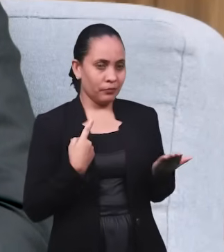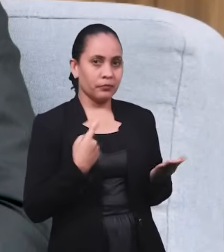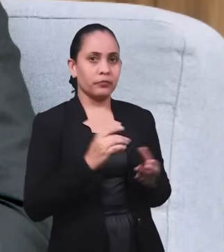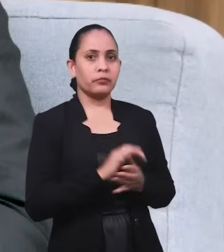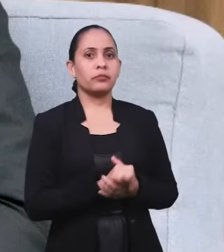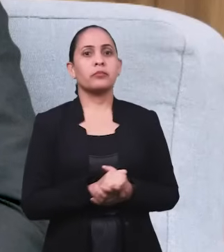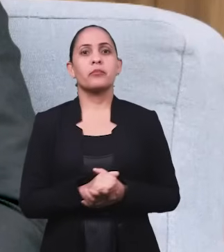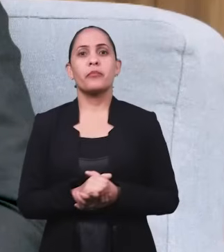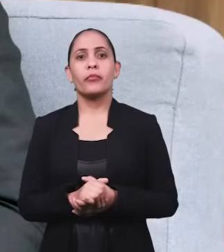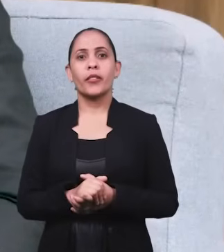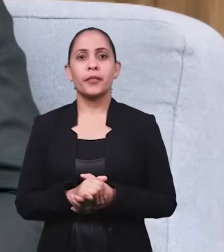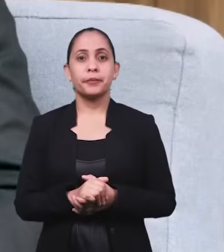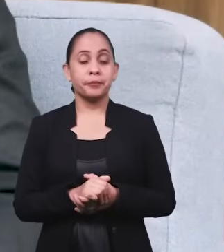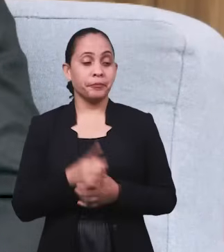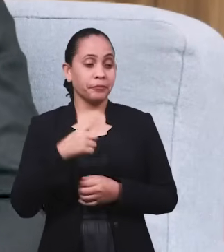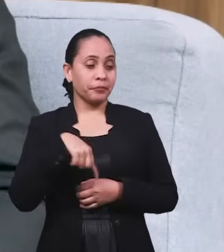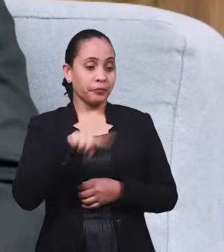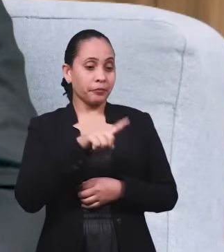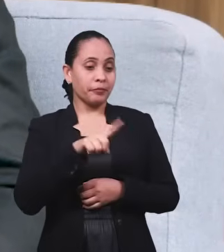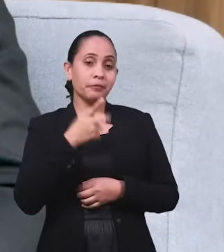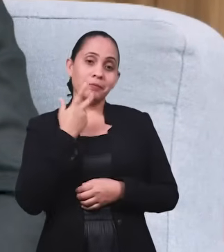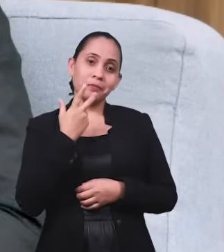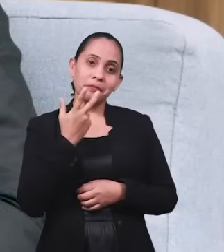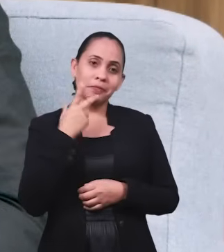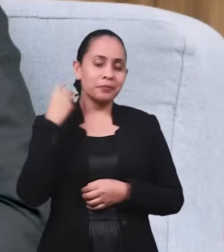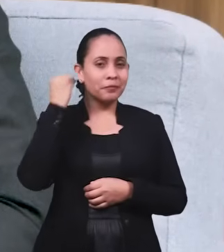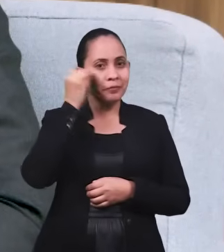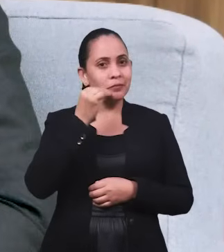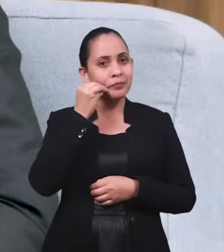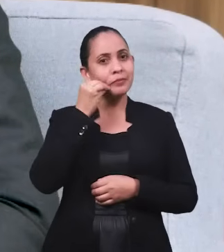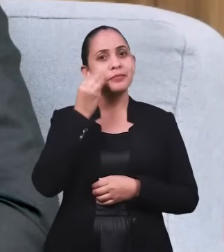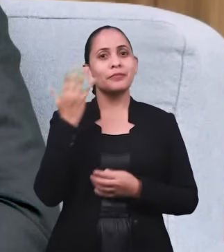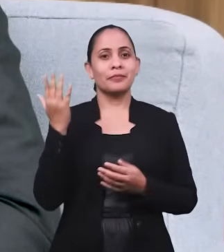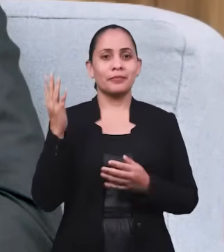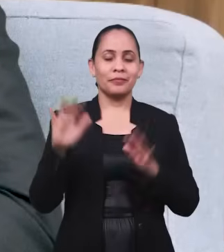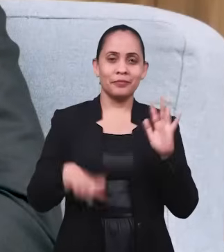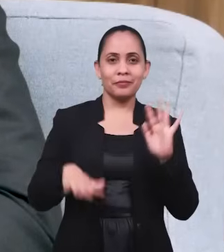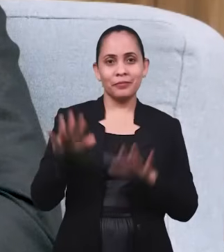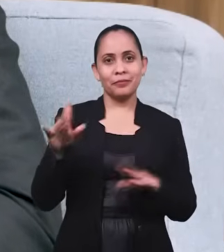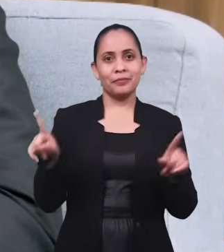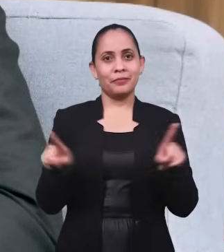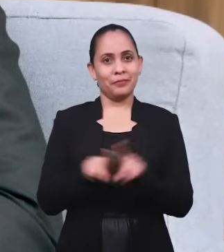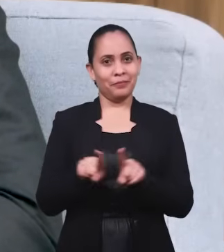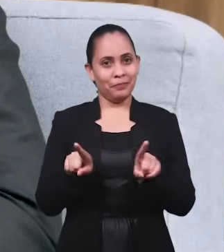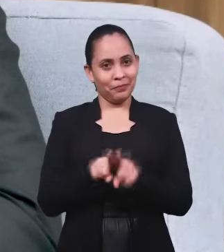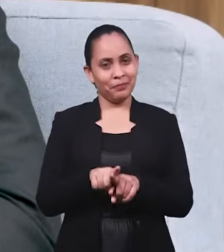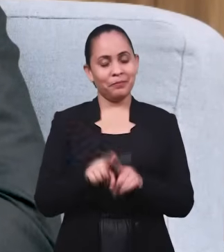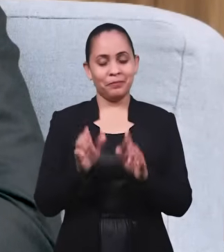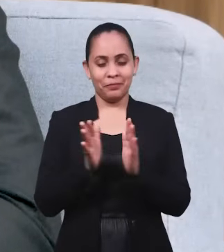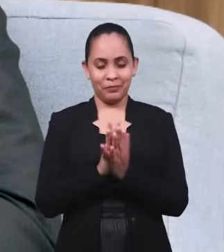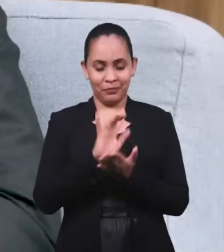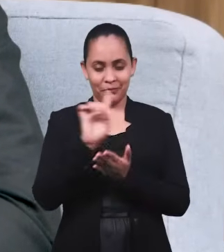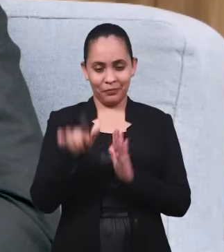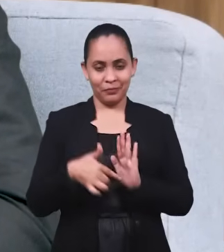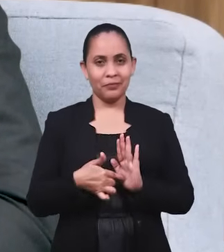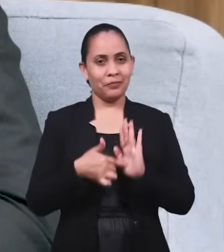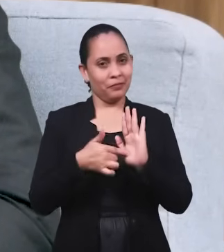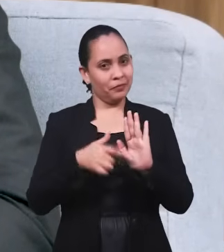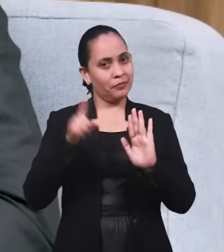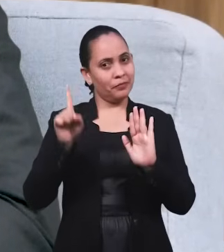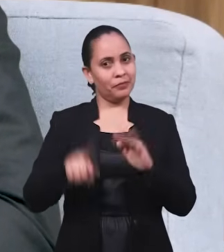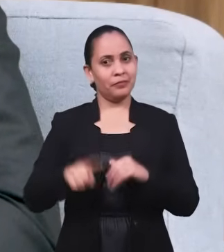Ronieri, que estão esclarecendo e nos contando aqui algumas experiências também e falando um pouco da palavra. Isso é